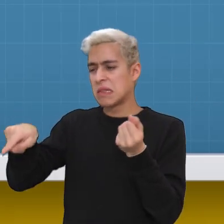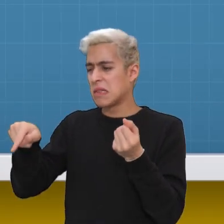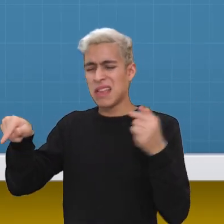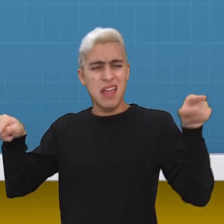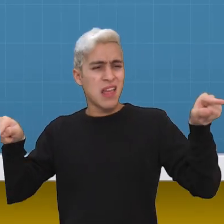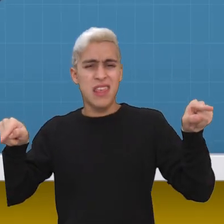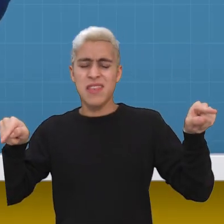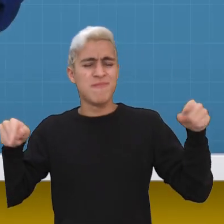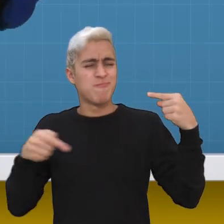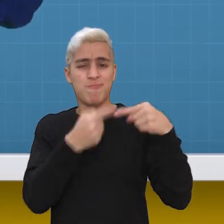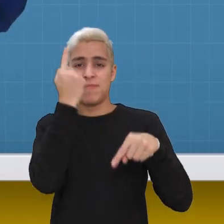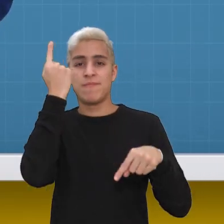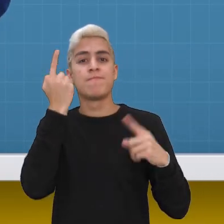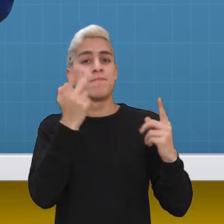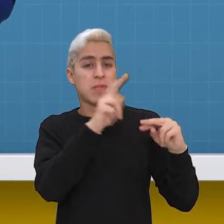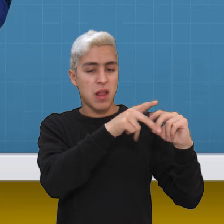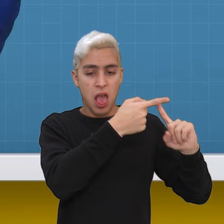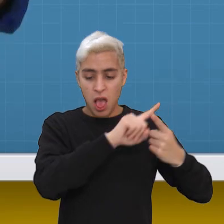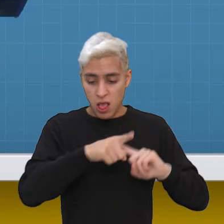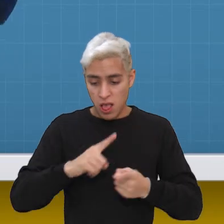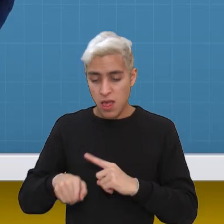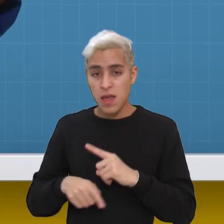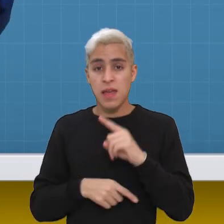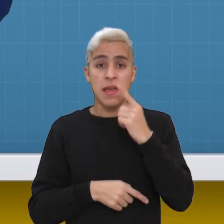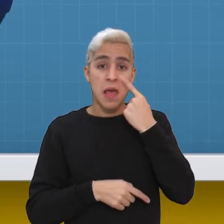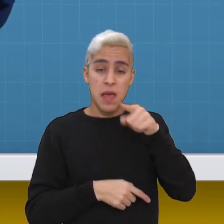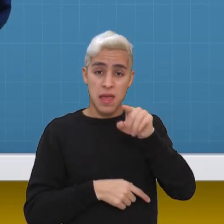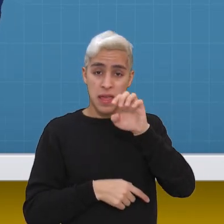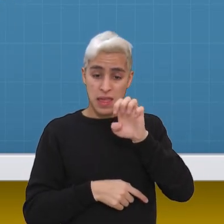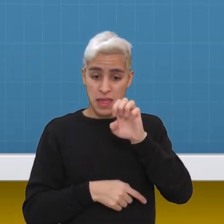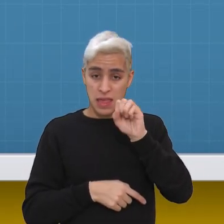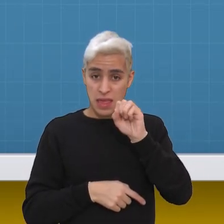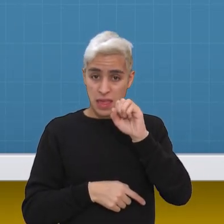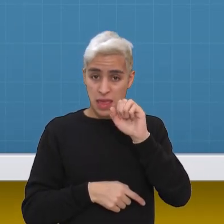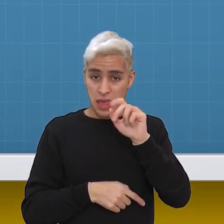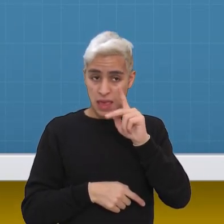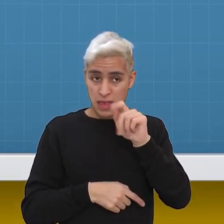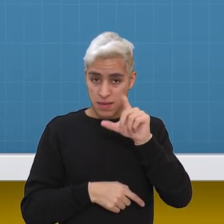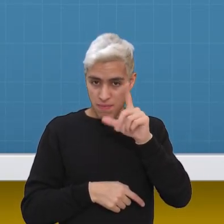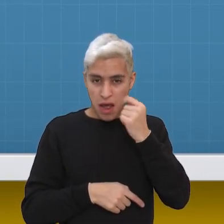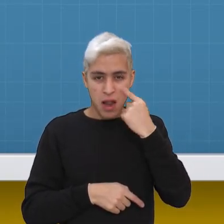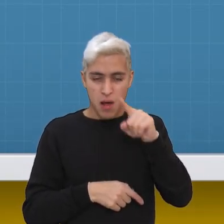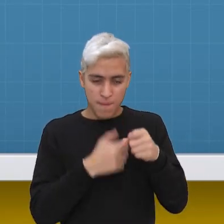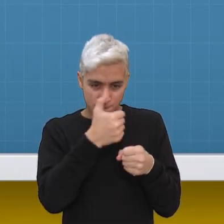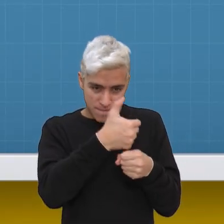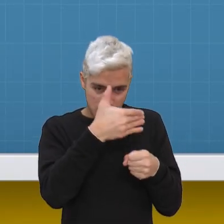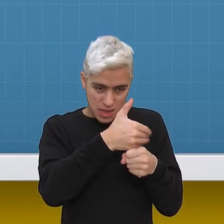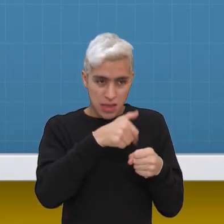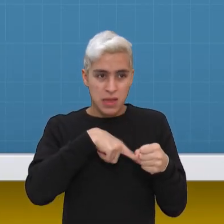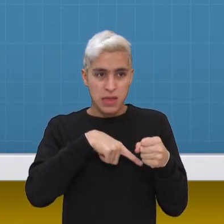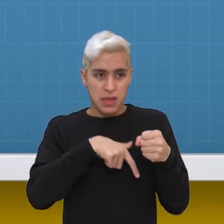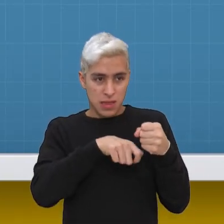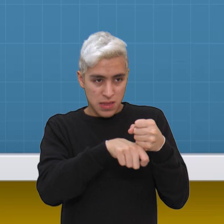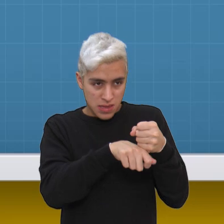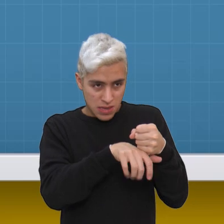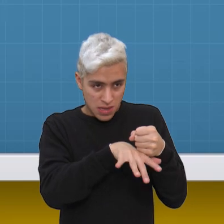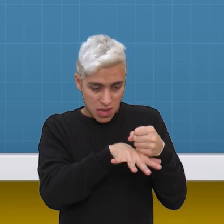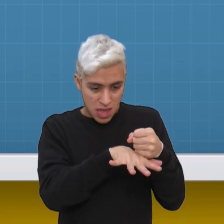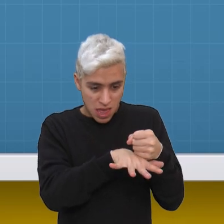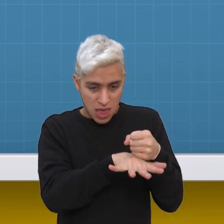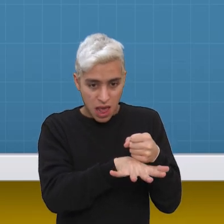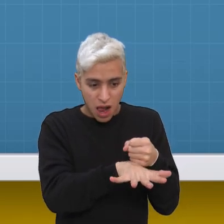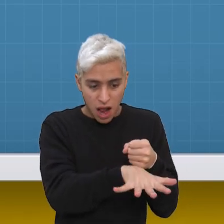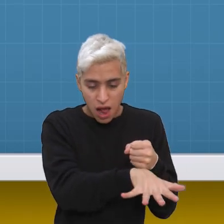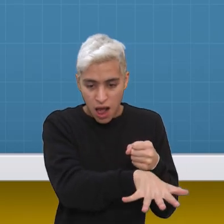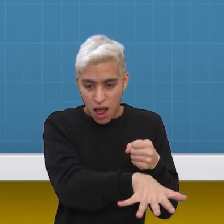chega lá, não tem nada a ver com aquilo mais. Espalha, porque batatinha é assim, ela tem o pé aqui, daí rama